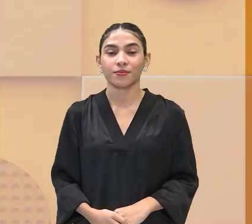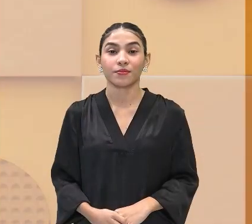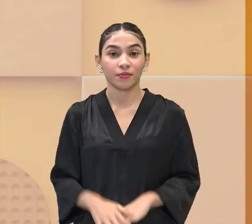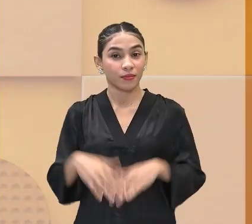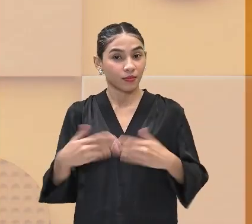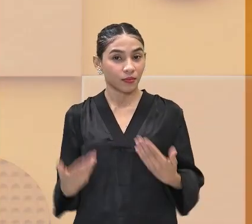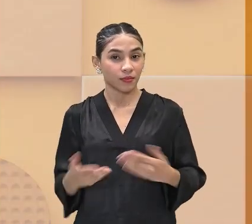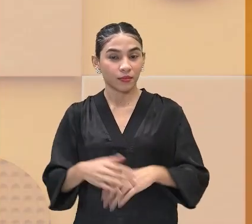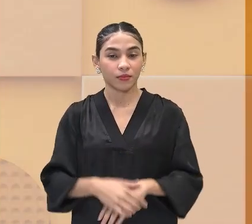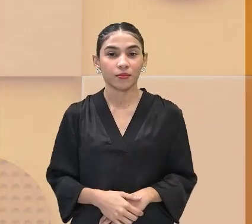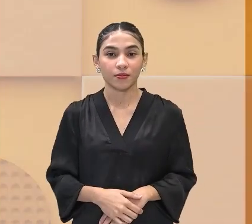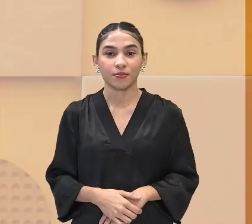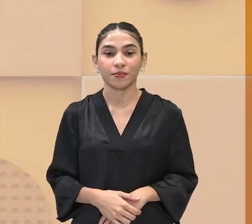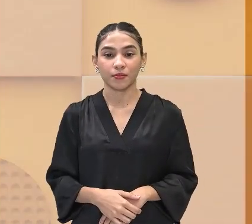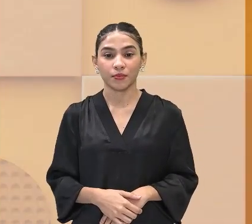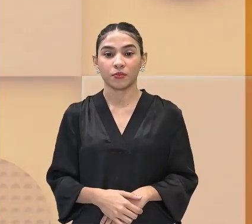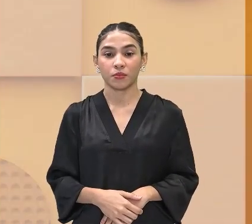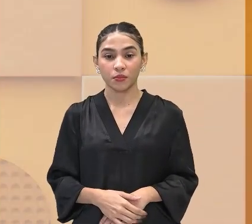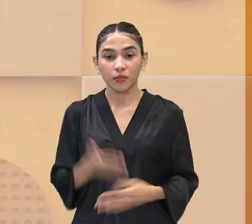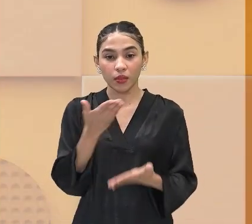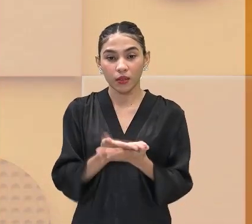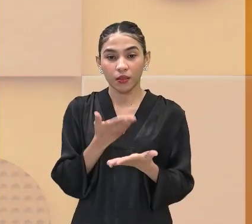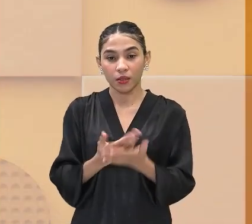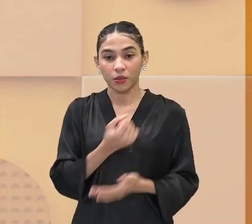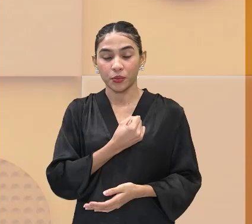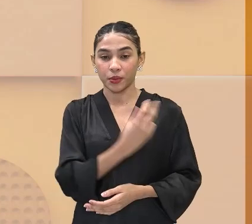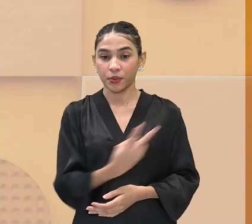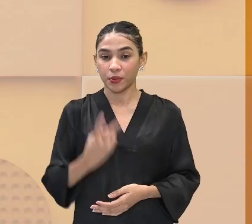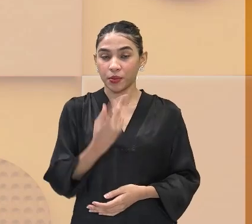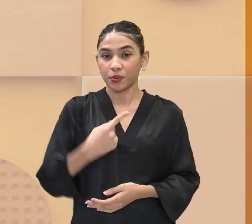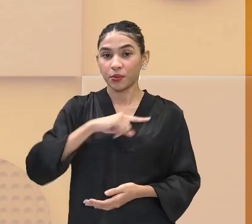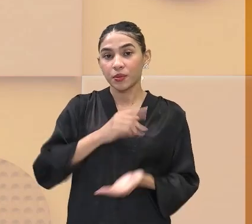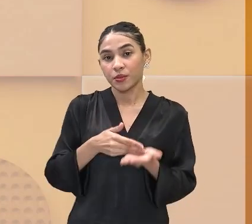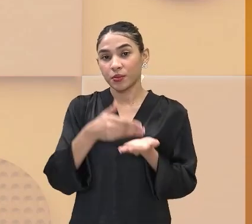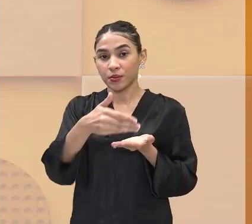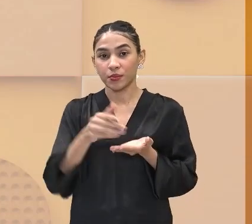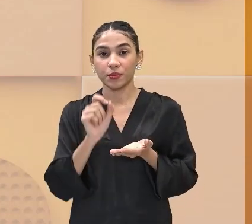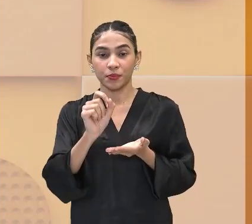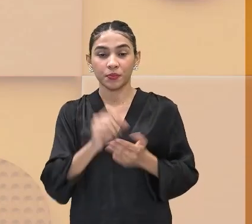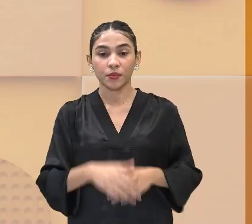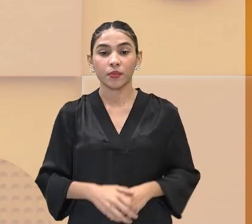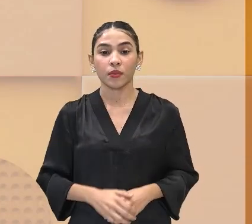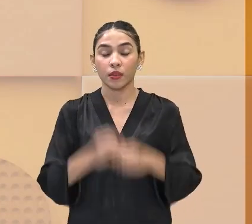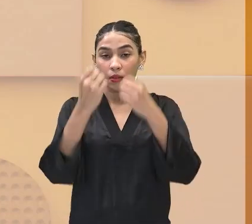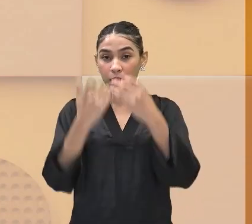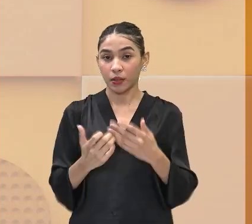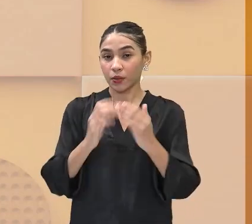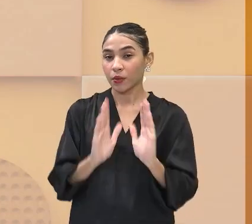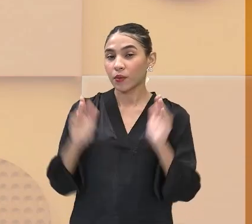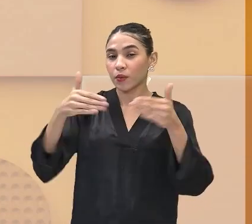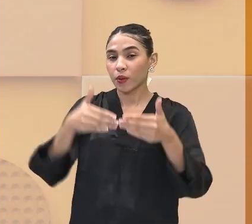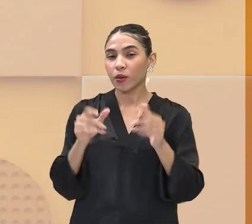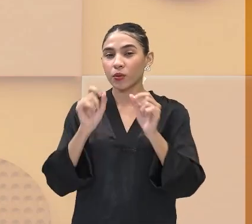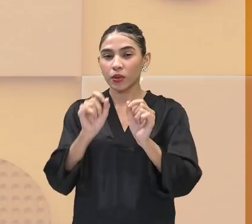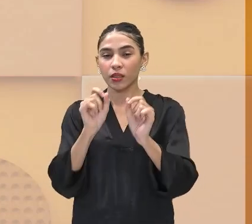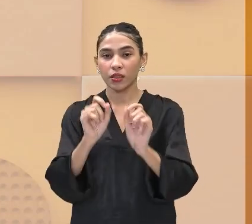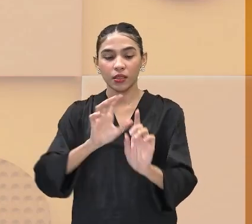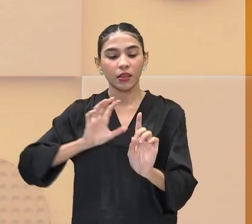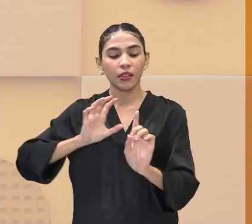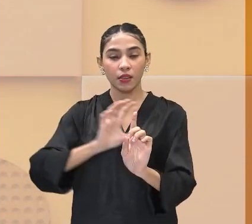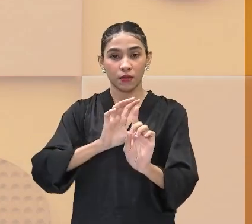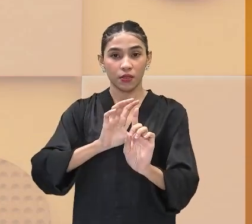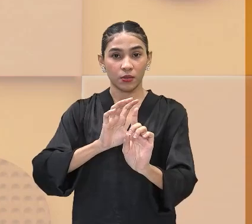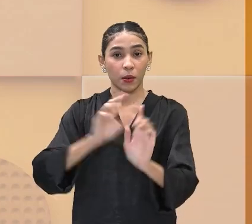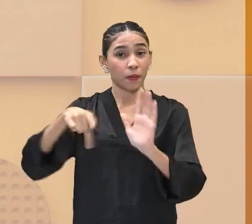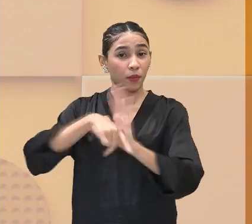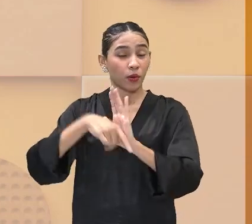Bom, então, na nossa aula de número 2, iniciaremos falando a respeito das influências